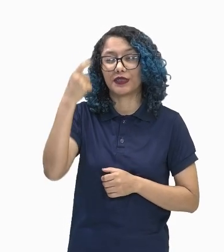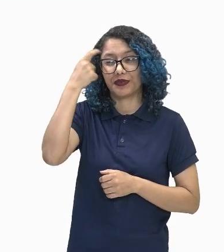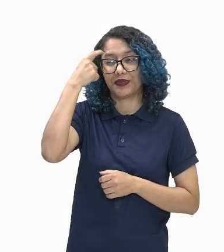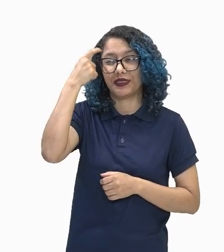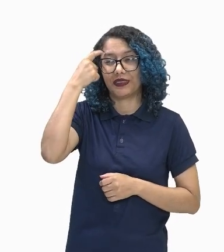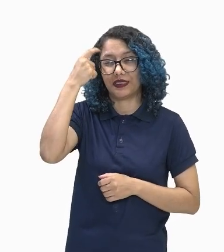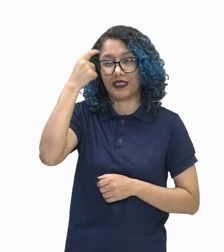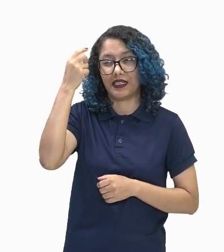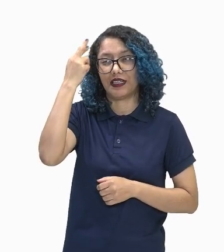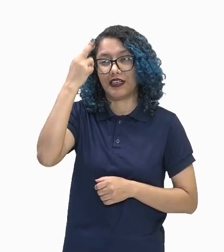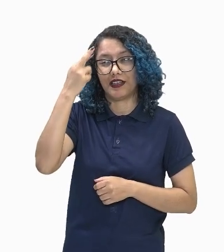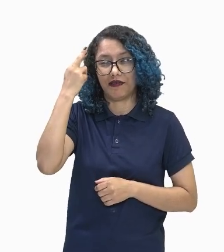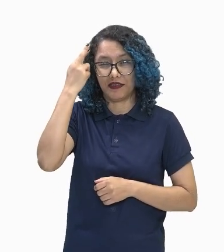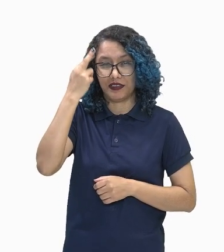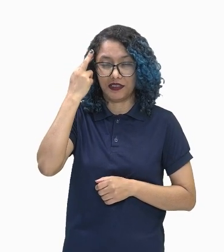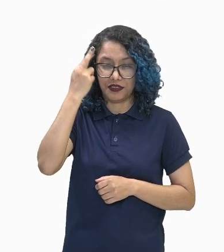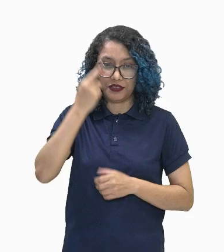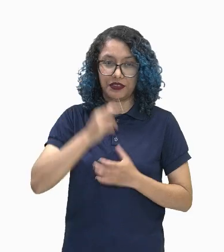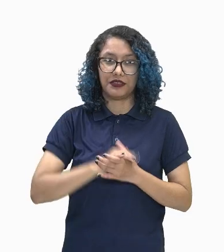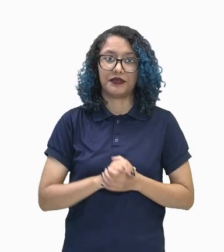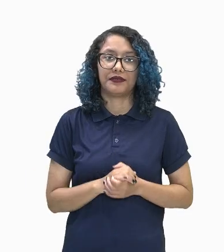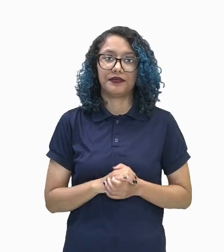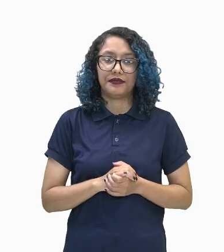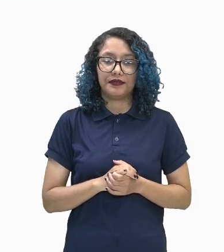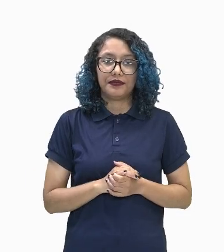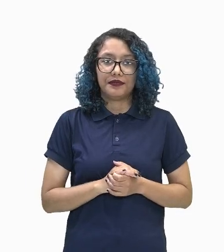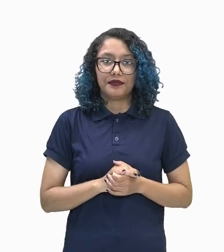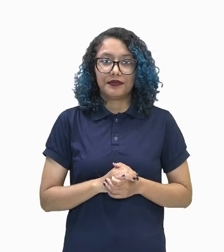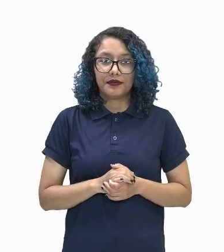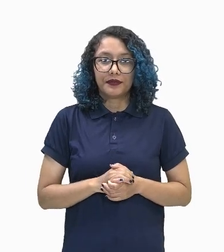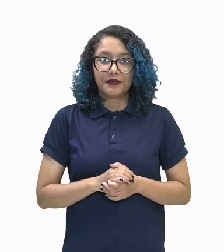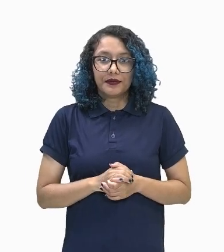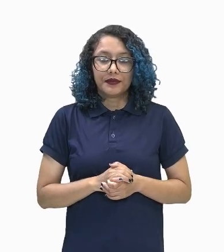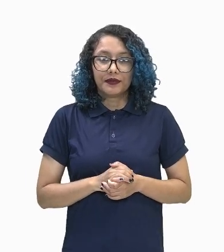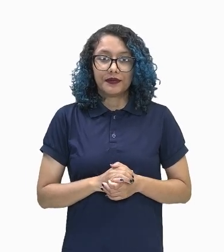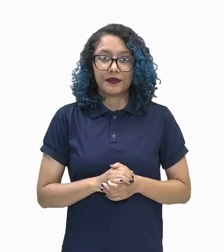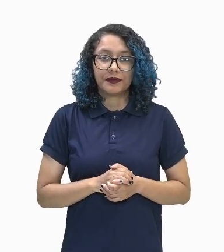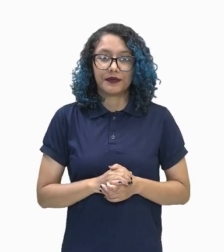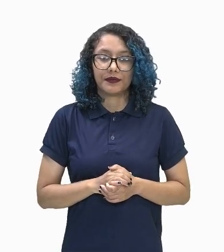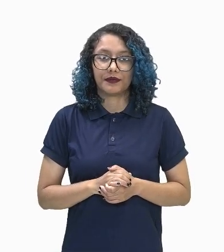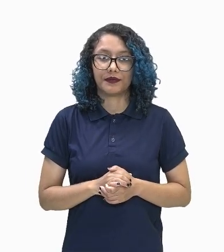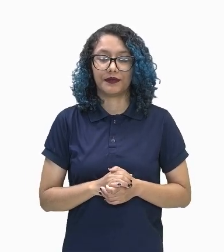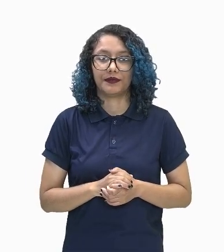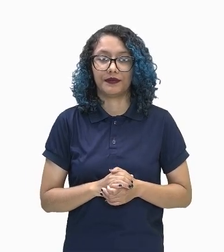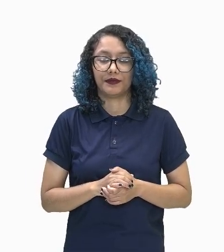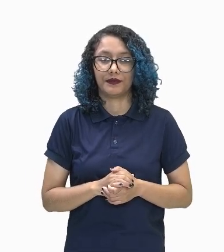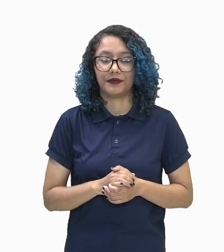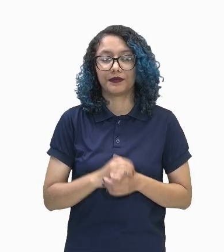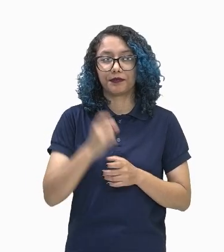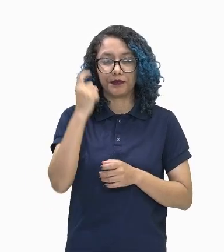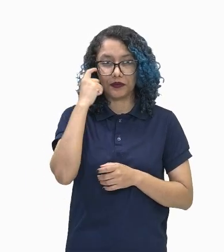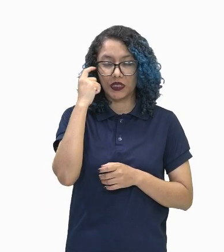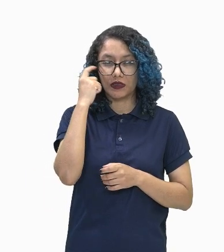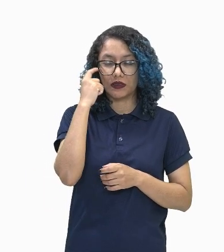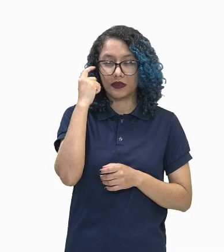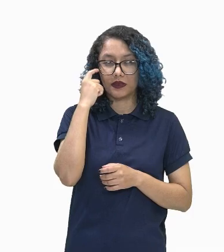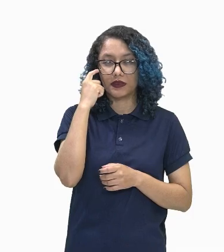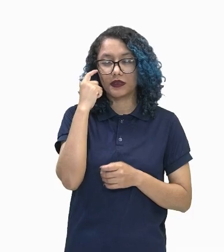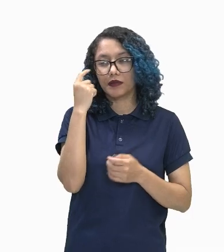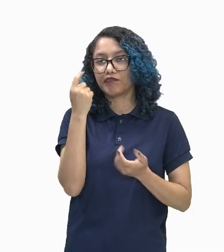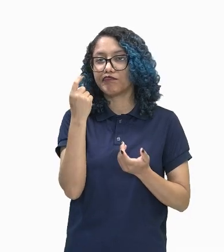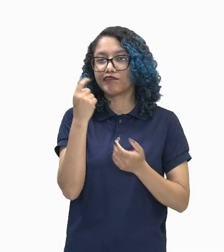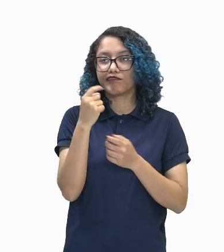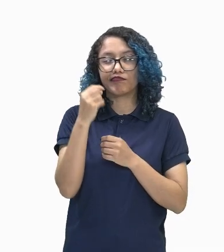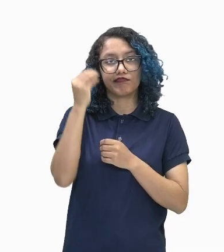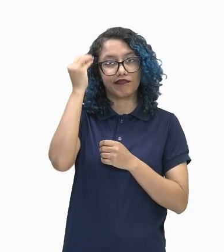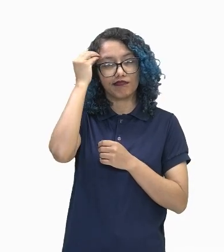tá? E você vai, né, quando estiver pensando, refletindo, vai formulando as